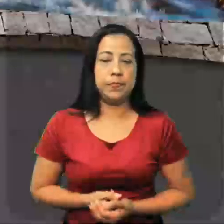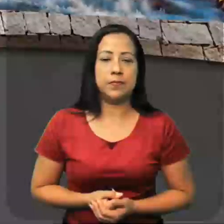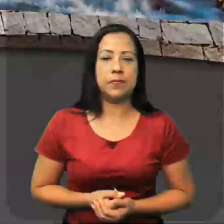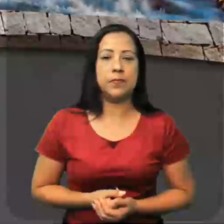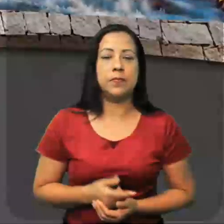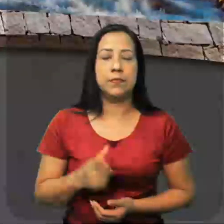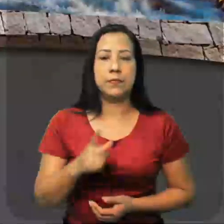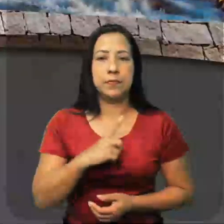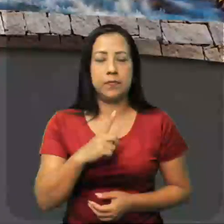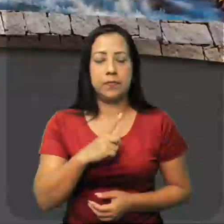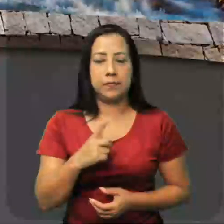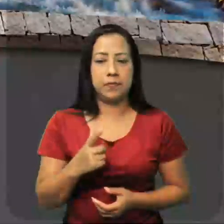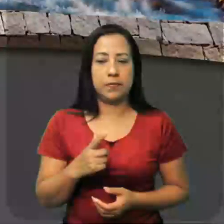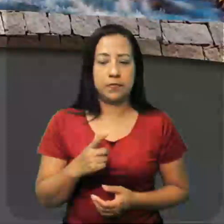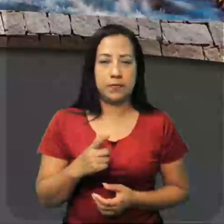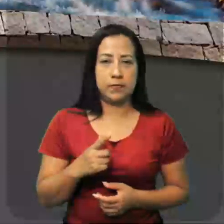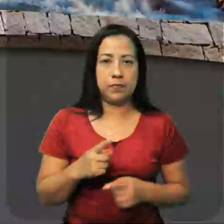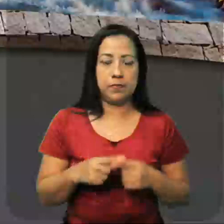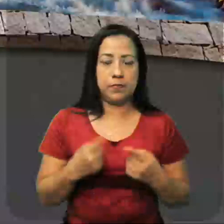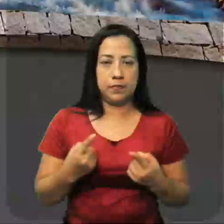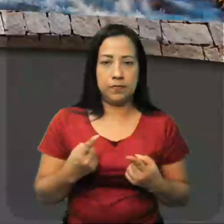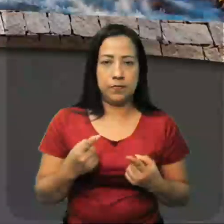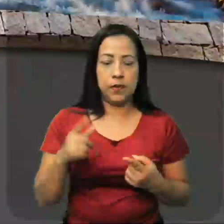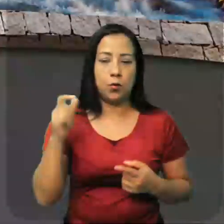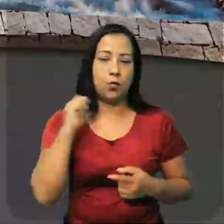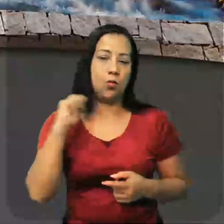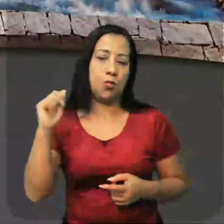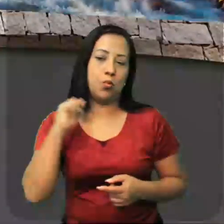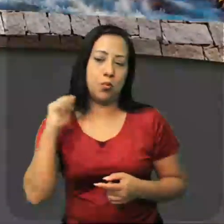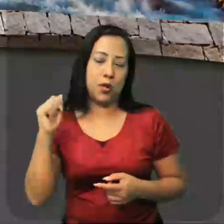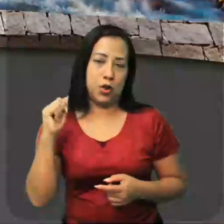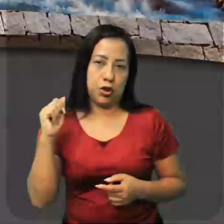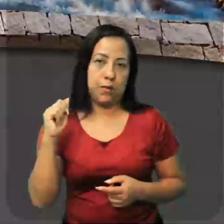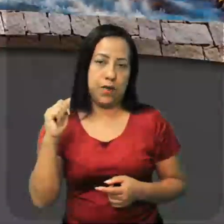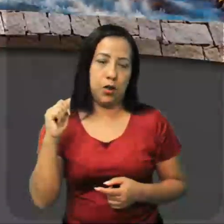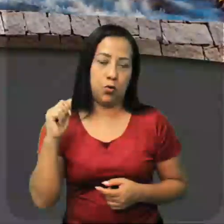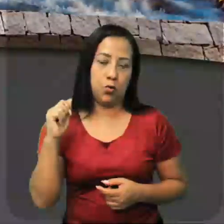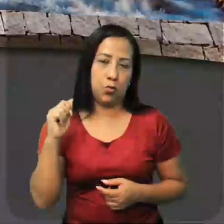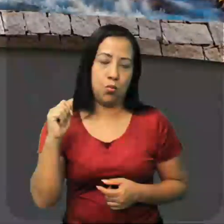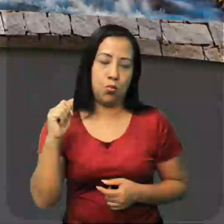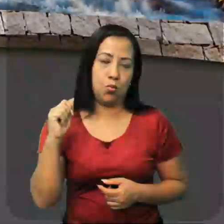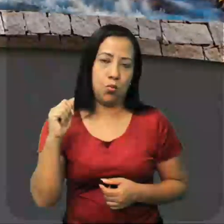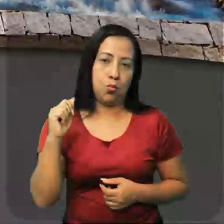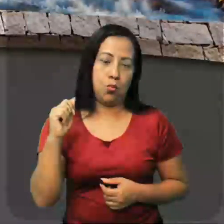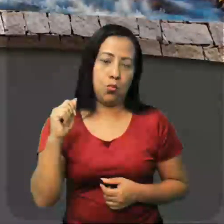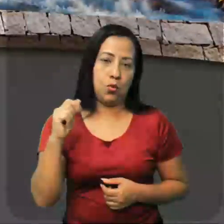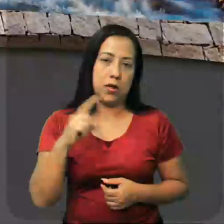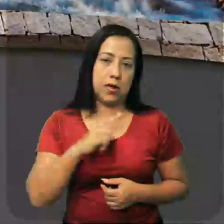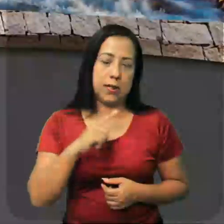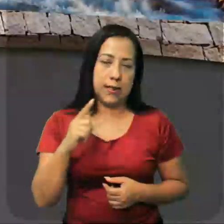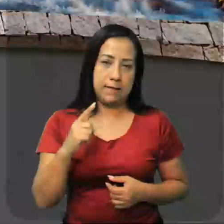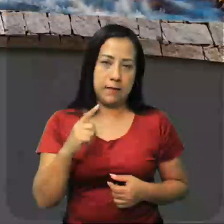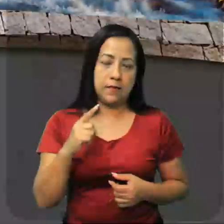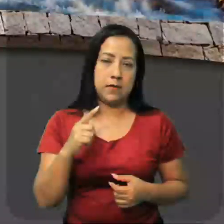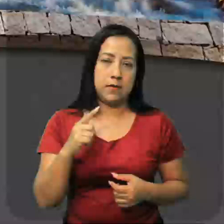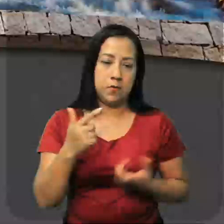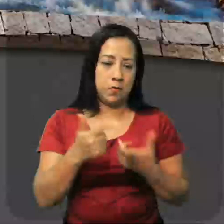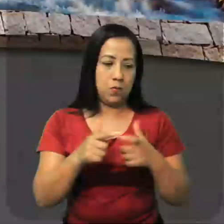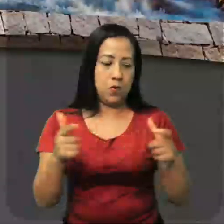teve estado agora no mês de abril que teve um crescimento negativo, ou seja, morreu mais do que